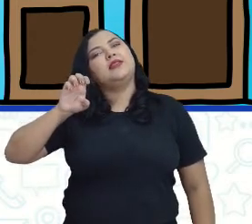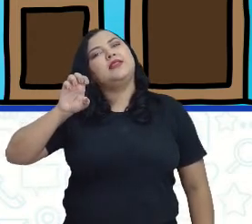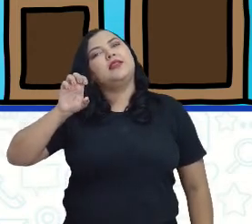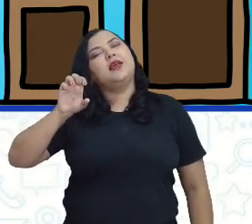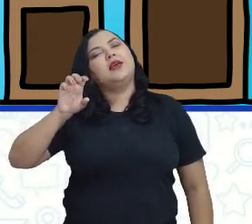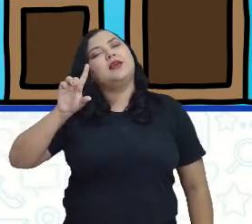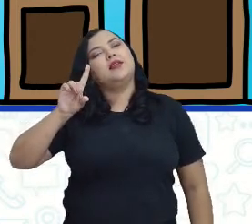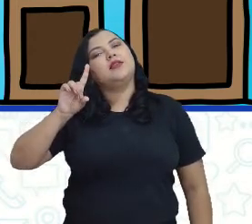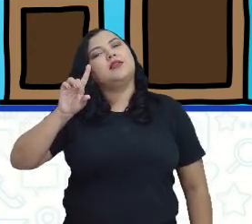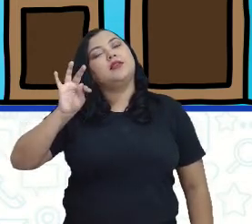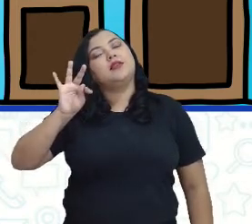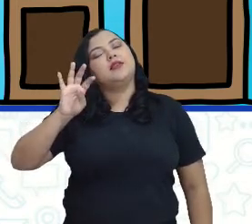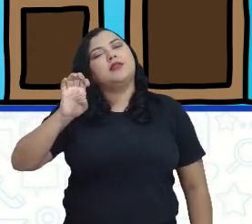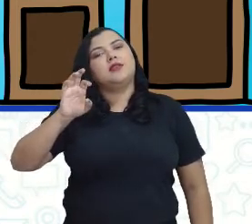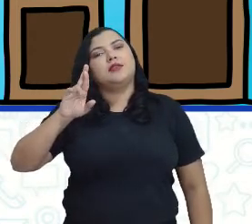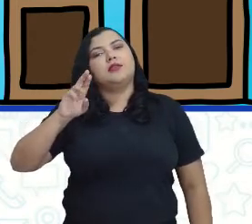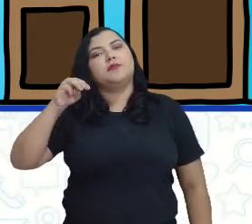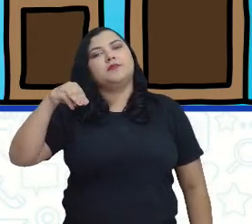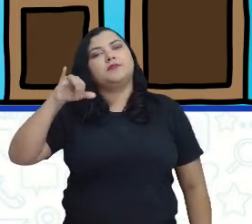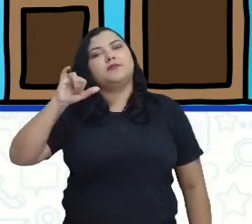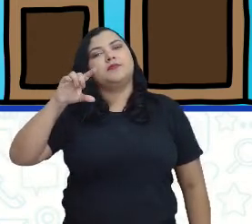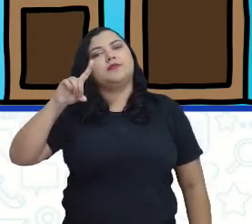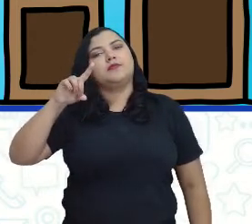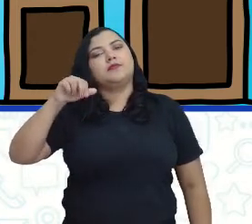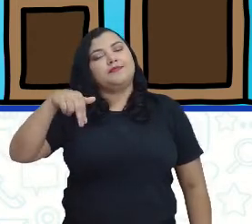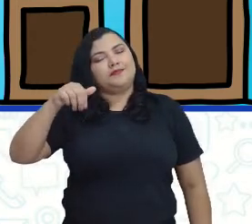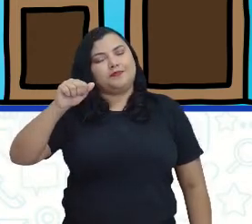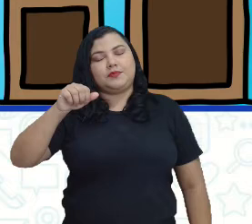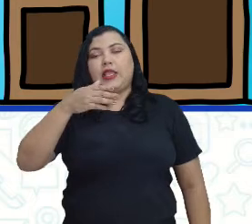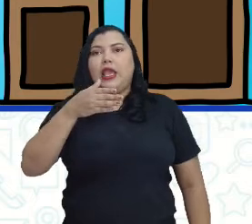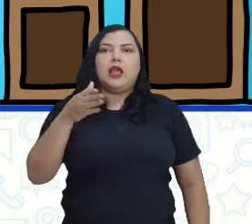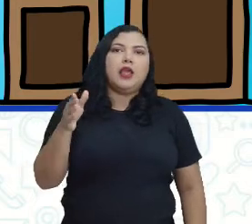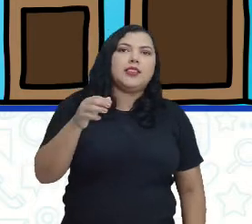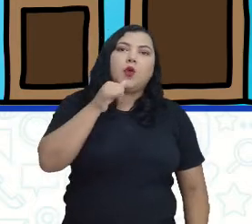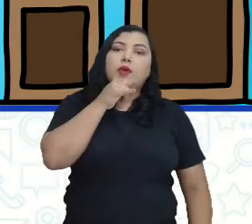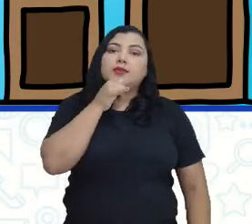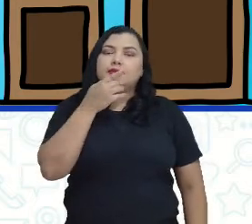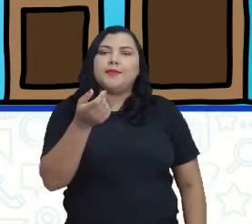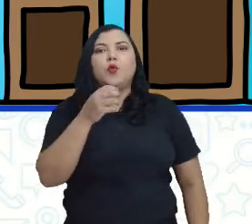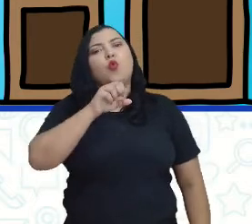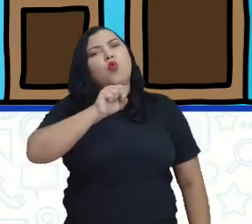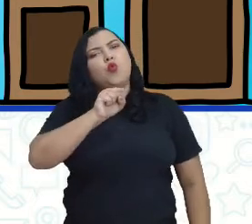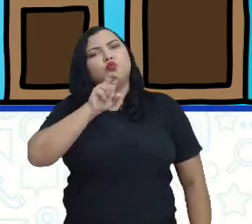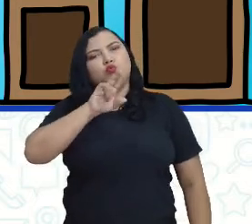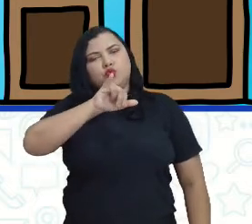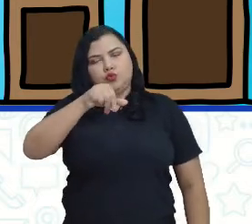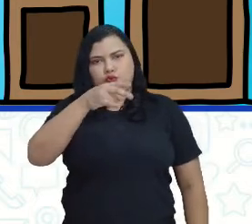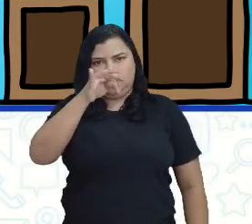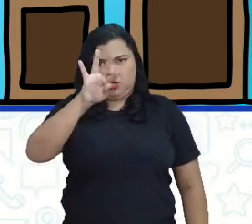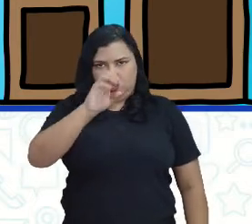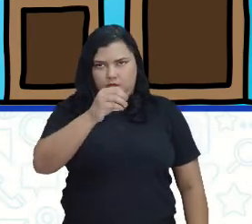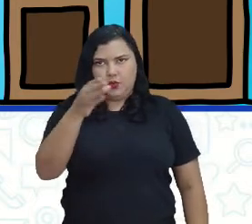não se pode identificar. Então, ó, vive-se melhor em uma cidade pequena.